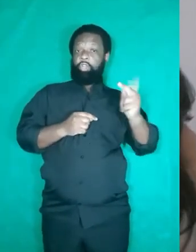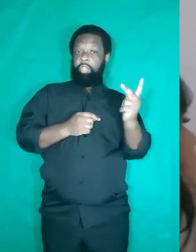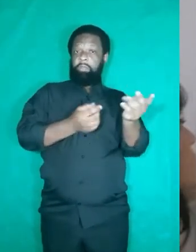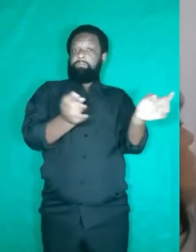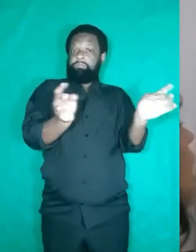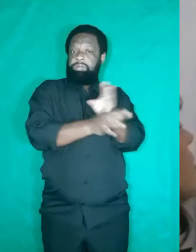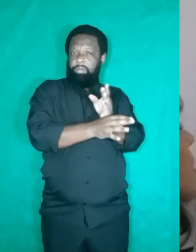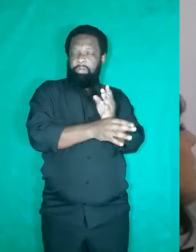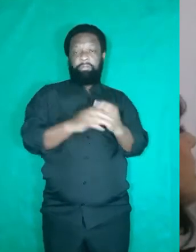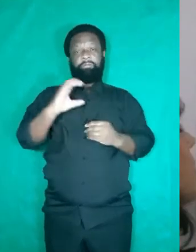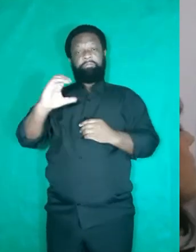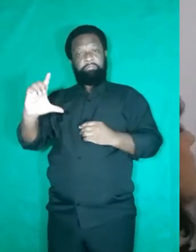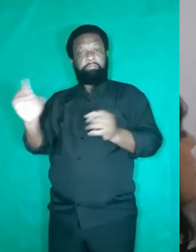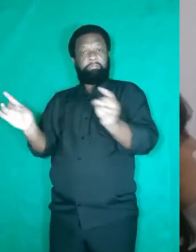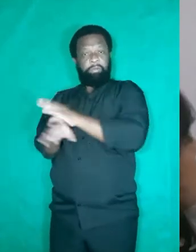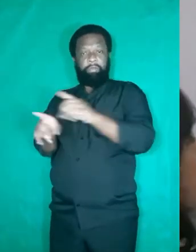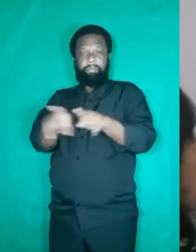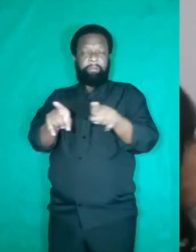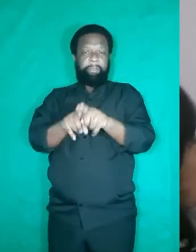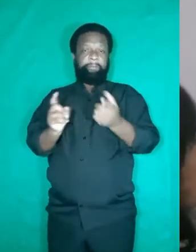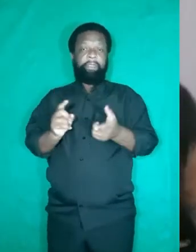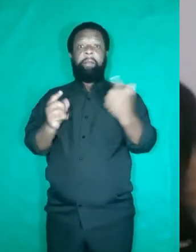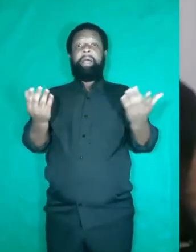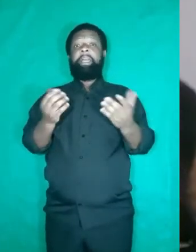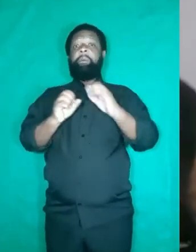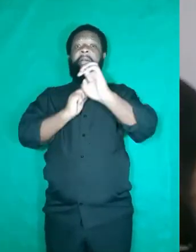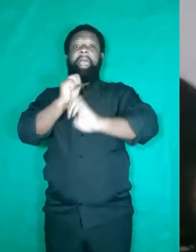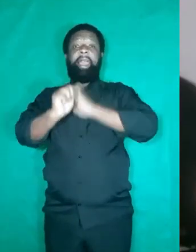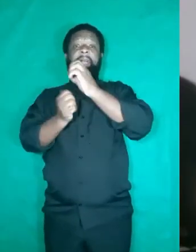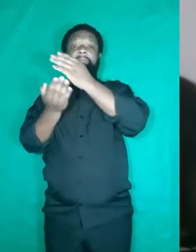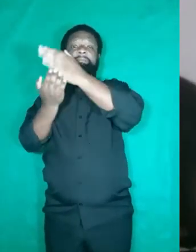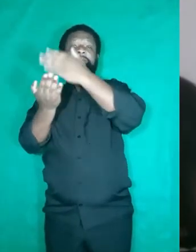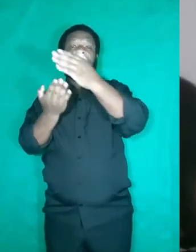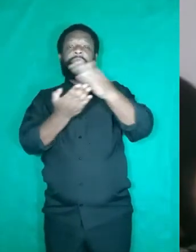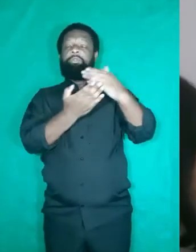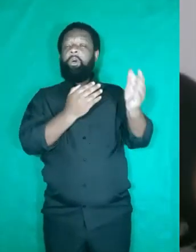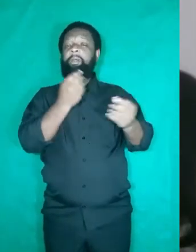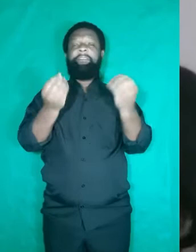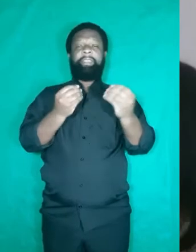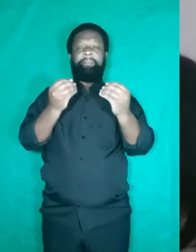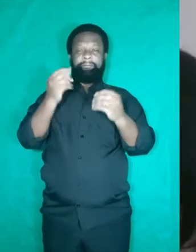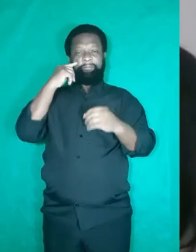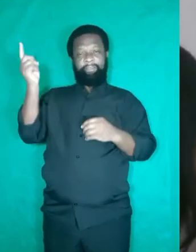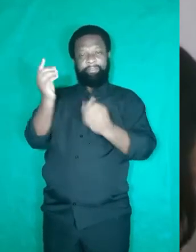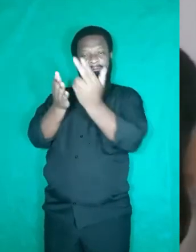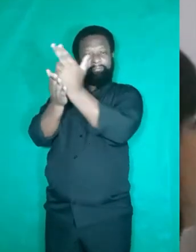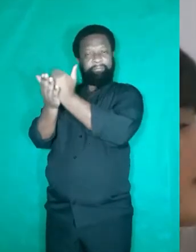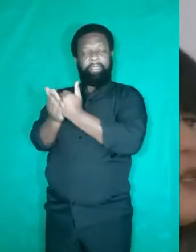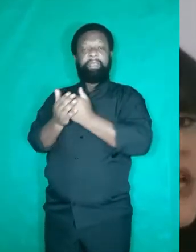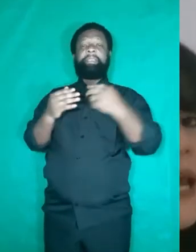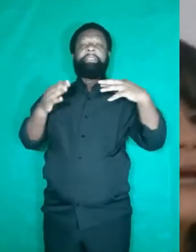se estabiliza e o cloro também. Então, os elétrons que estão sobrando, nós colocamos assim para representar,